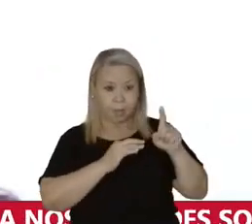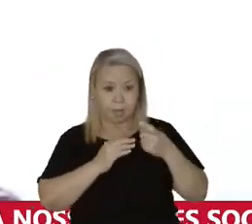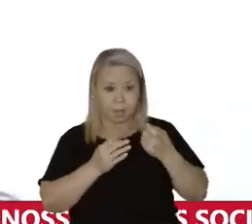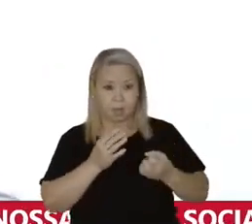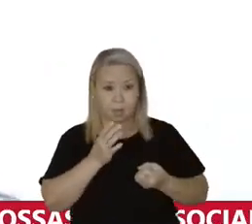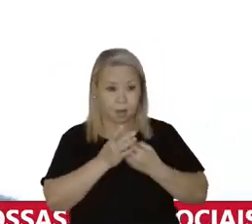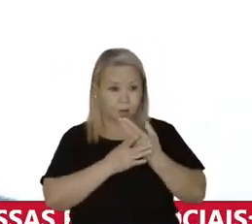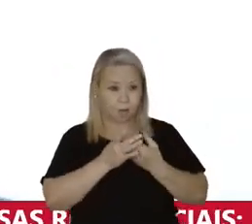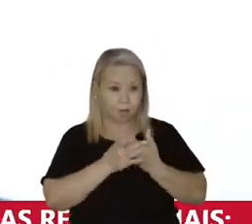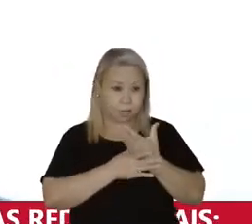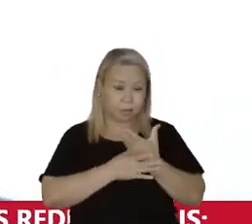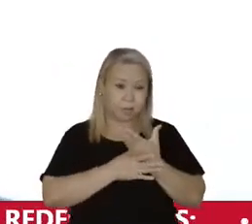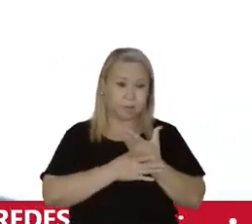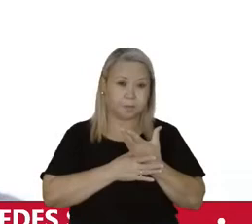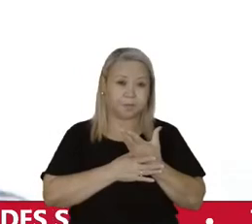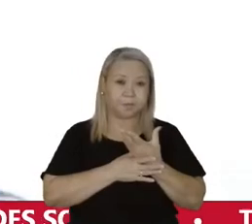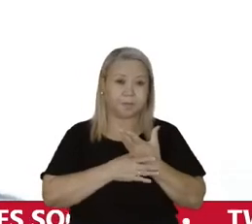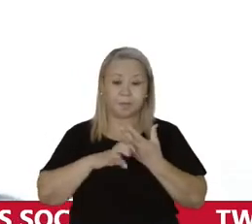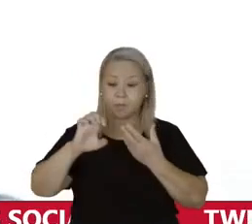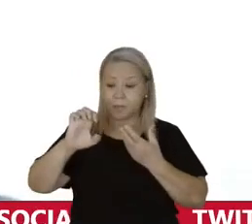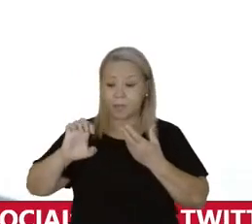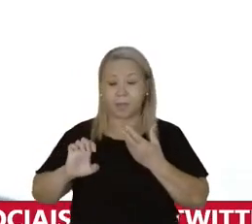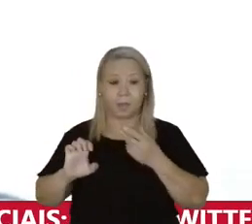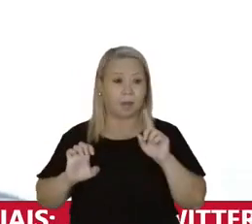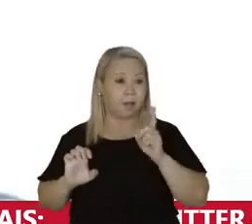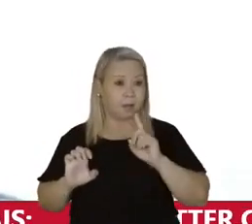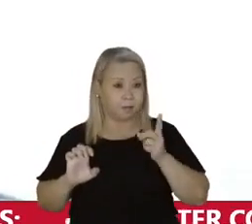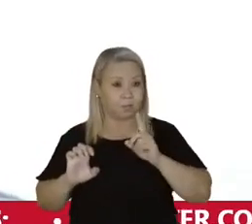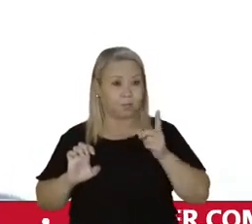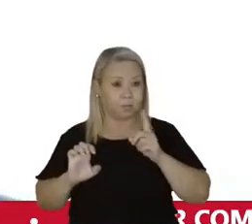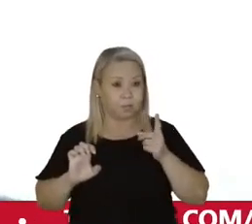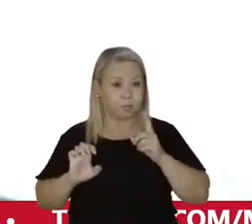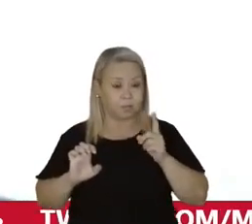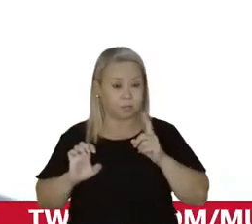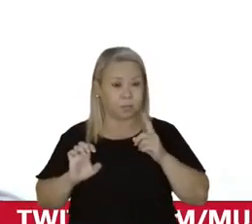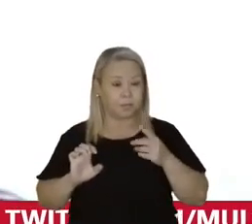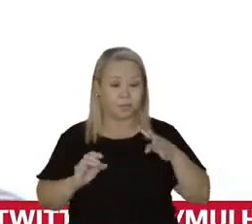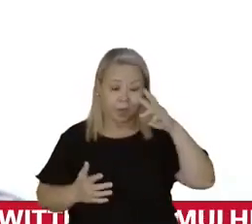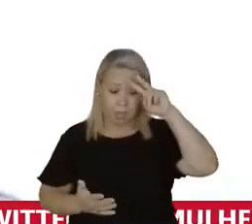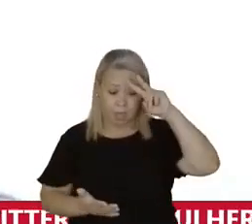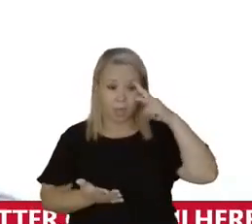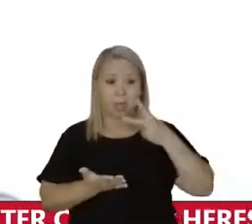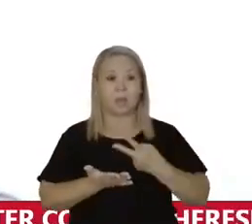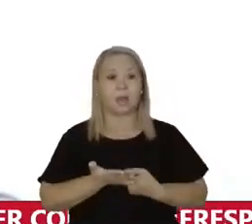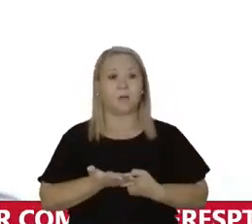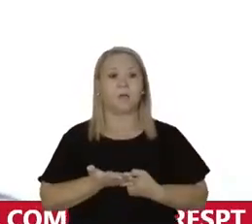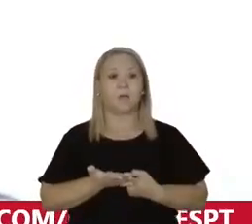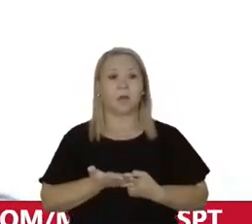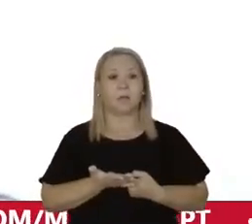concepção, né, eu vou chamar de uma concepção de esquerda, ela é uma família que reconhece